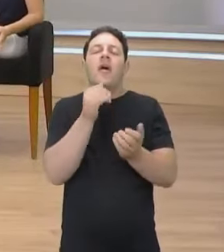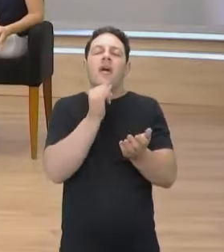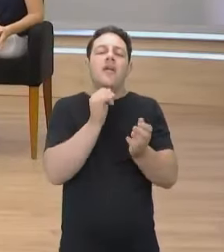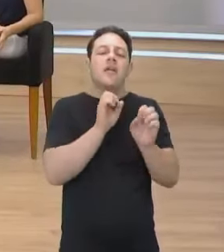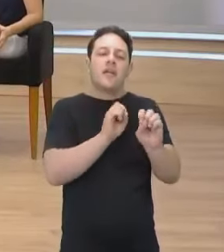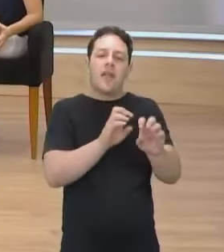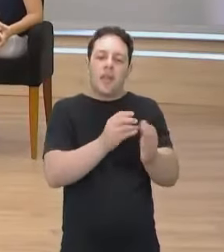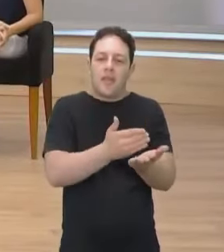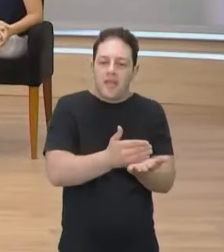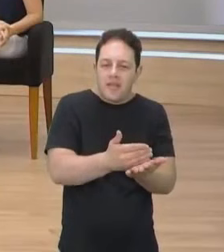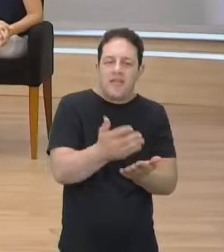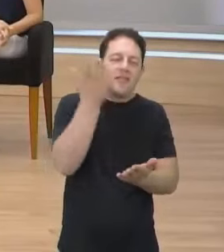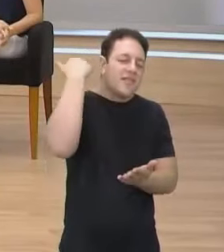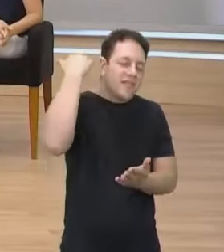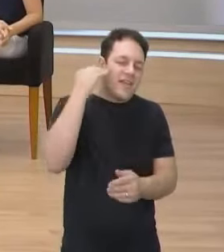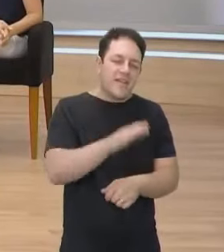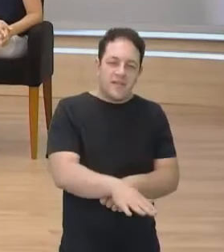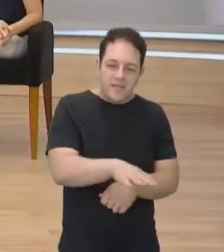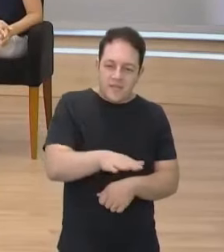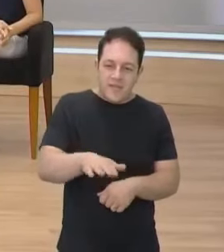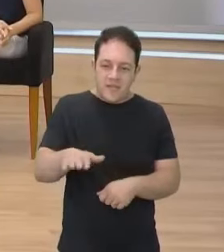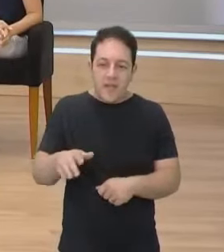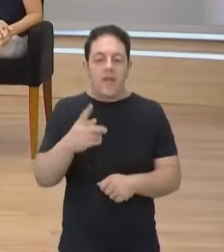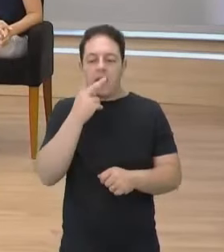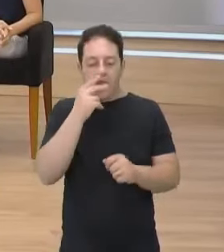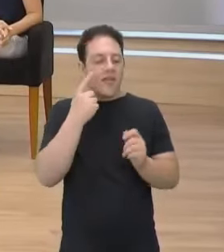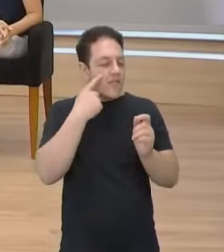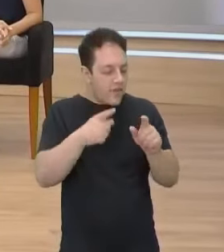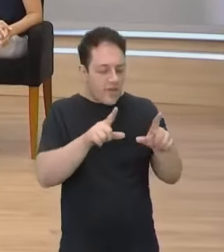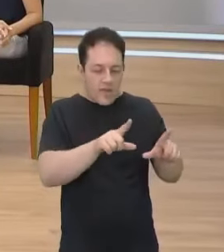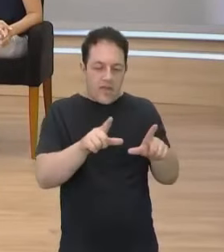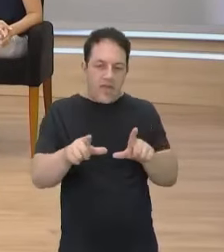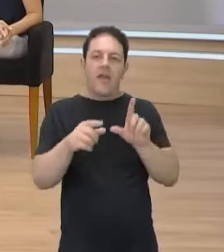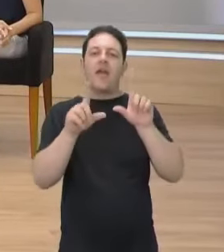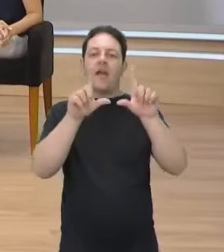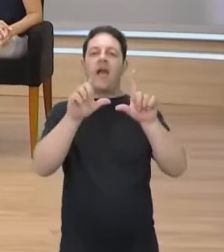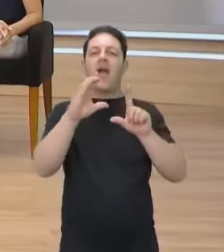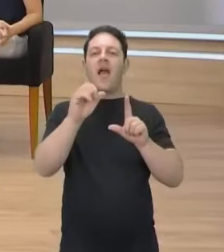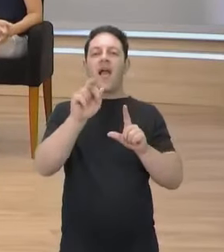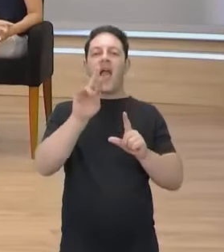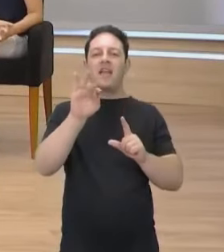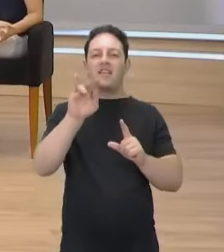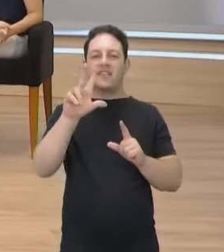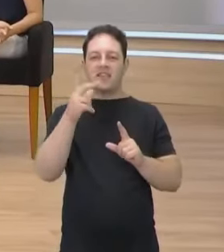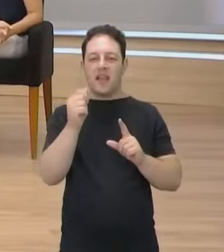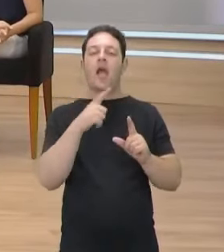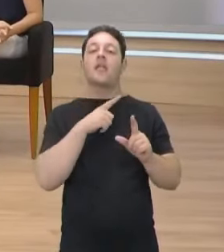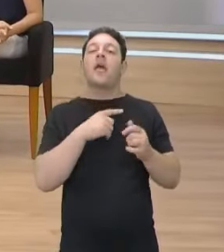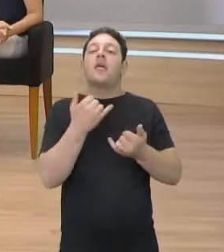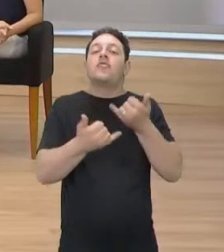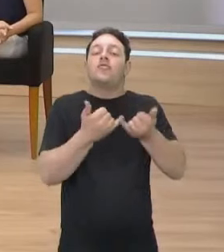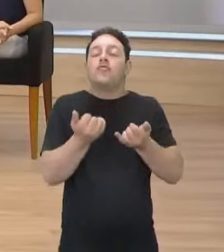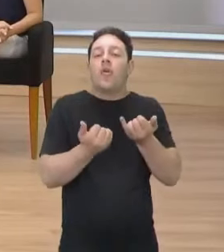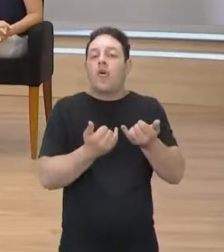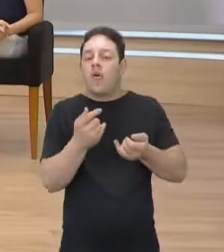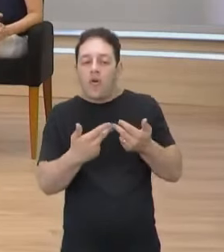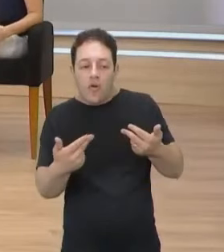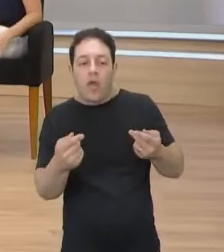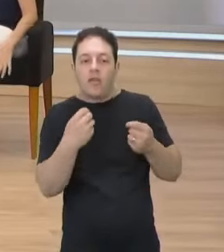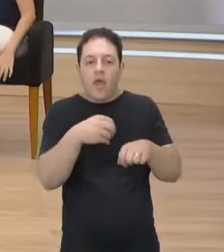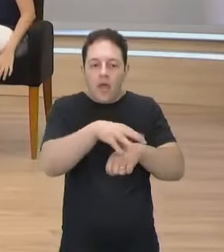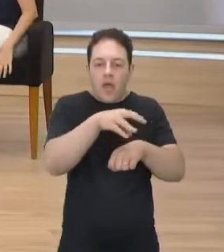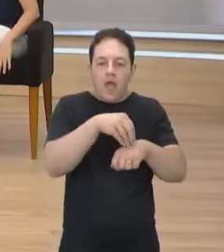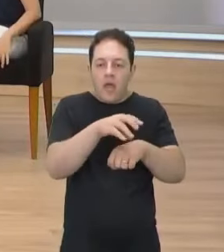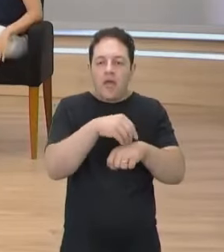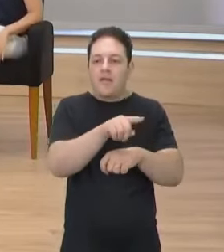iniciais do meu antigo primário, né, a ver as cartilhas que nós colocamos, onde tem jogos que podem ser